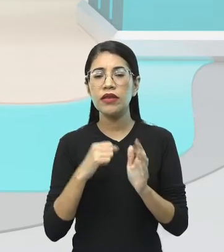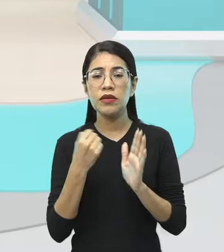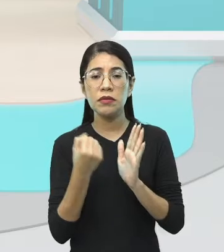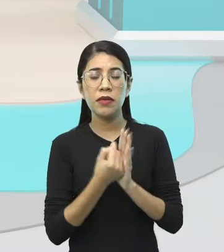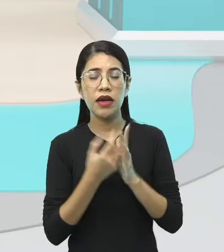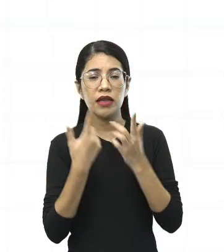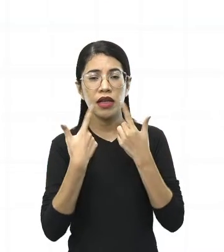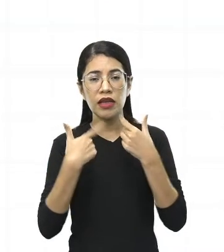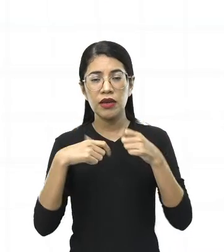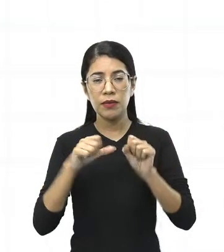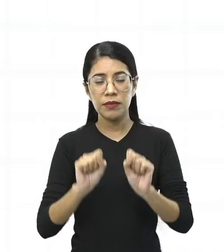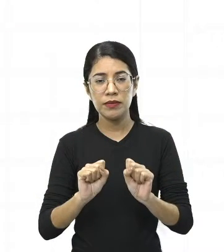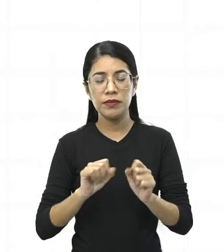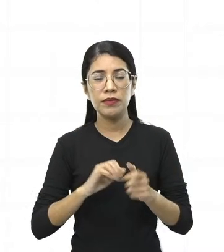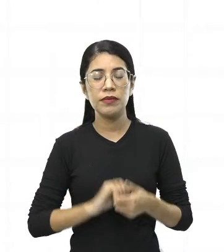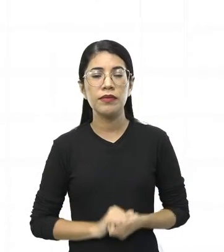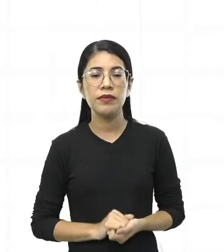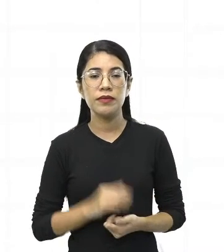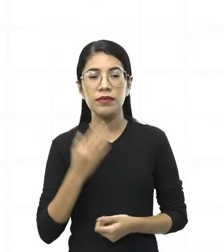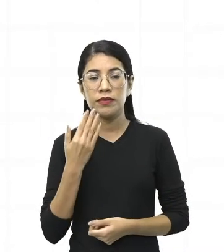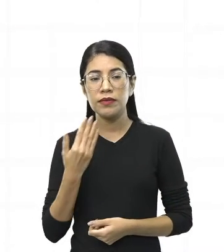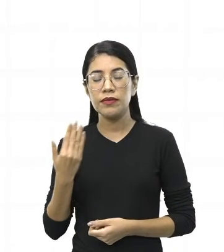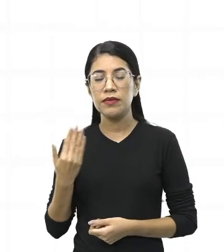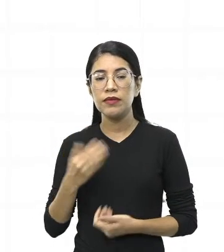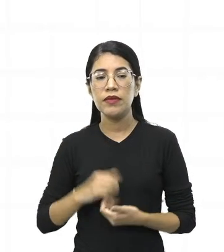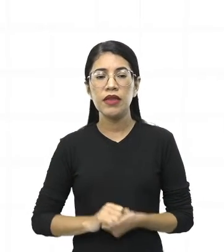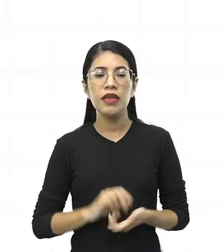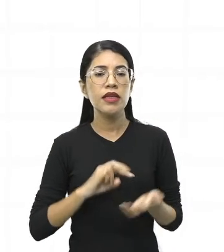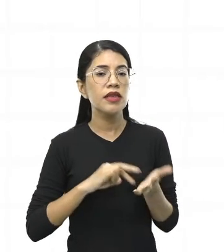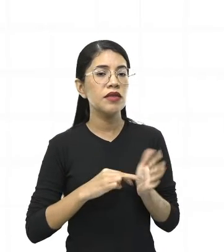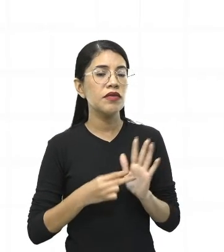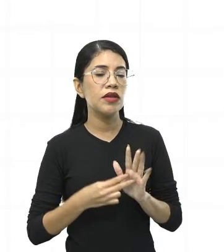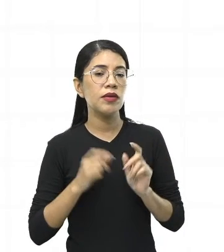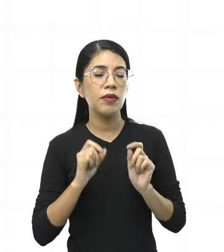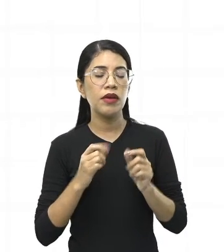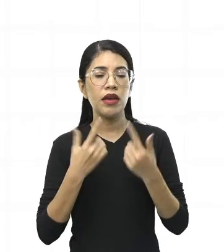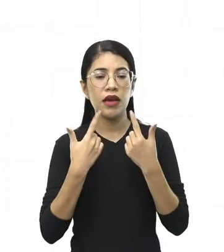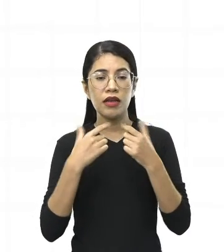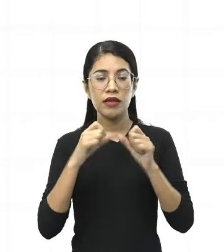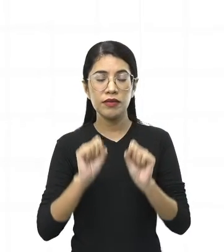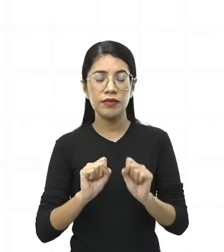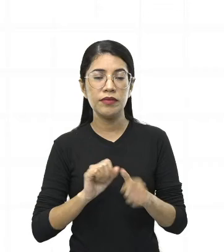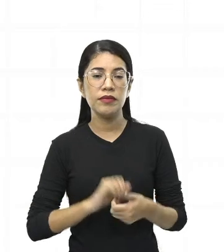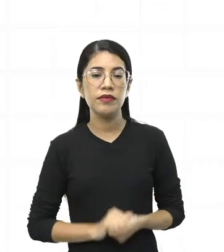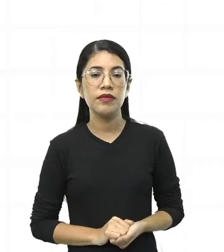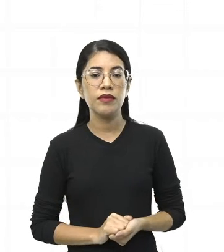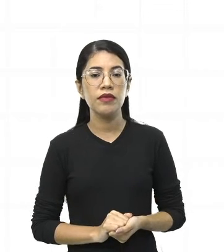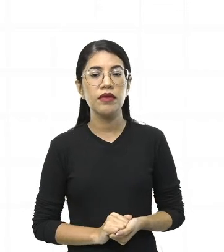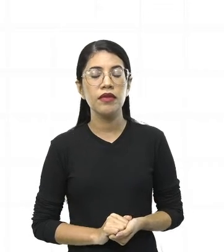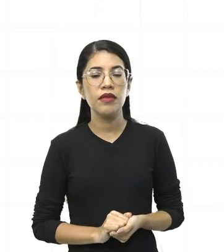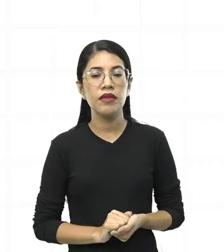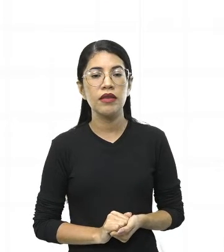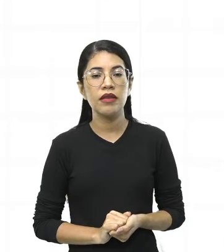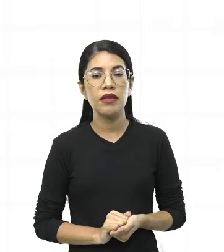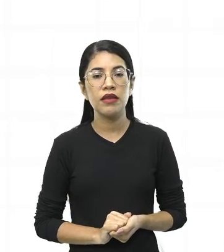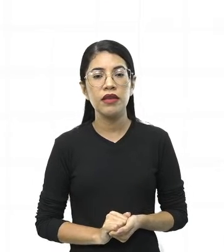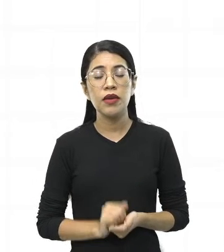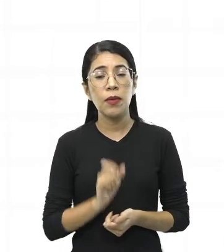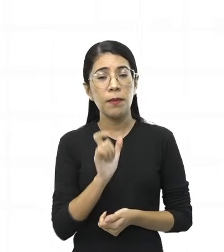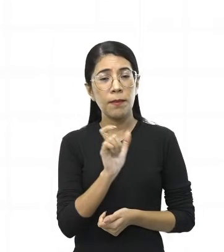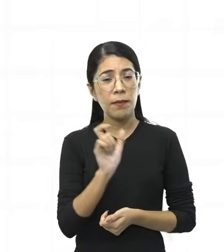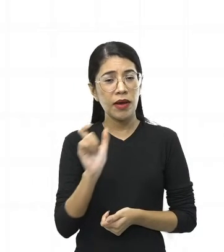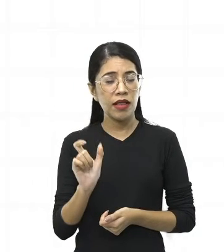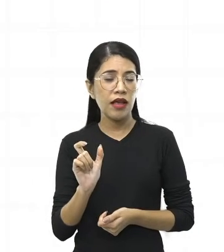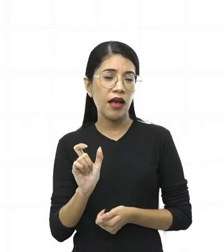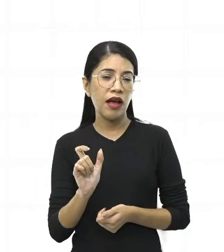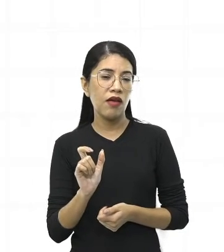marcas linguísticas. Vamos dar uma olhada? O que são, né, essas marcas linguísticas? Então, são termos,